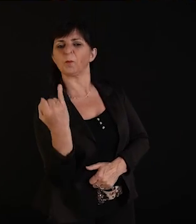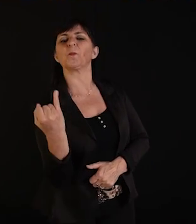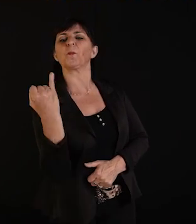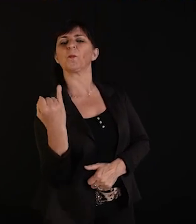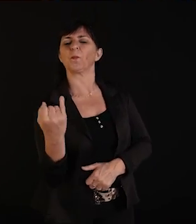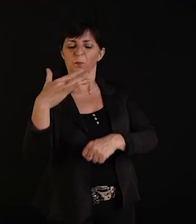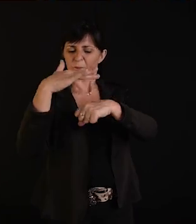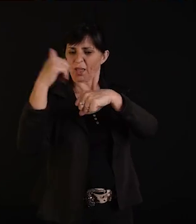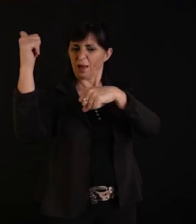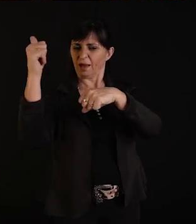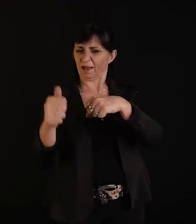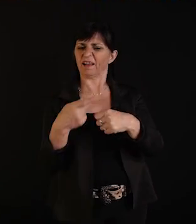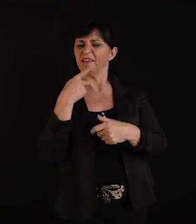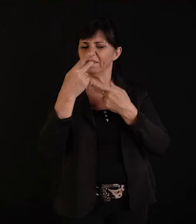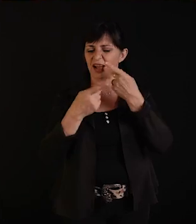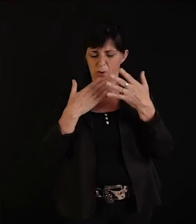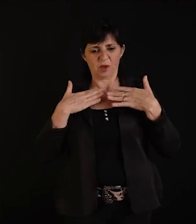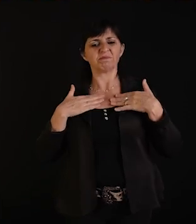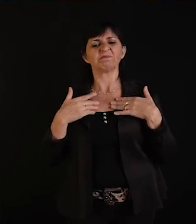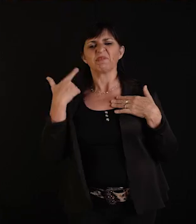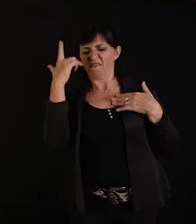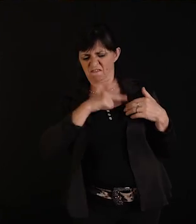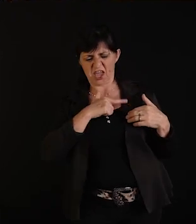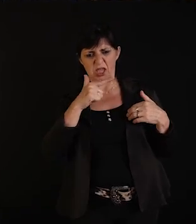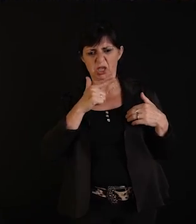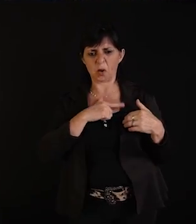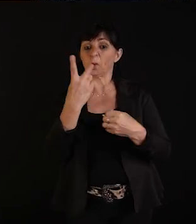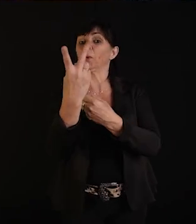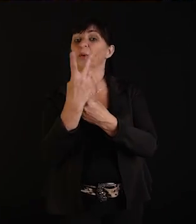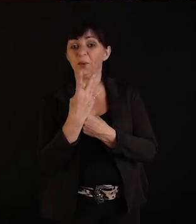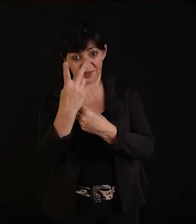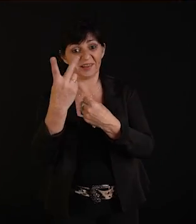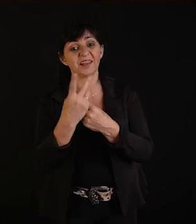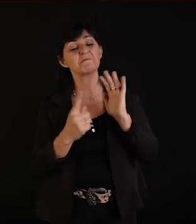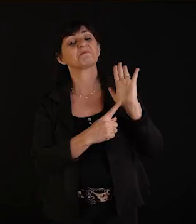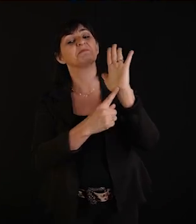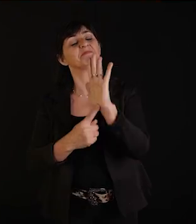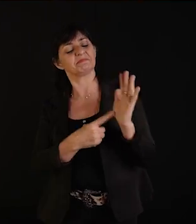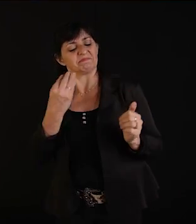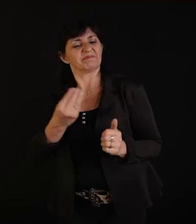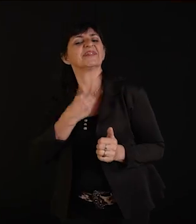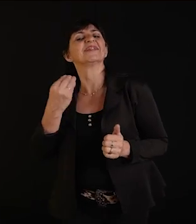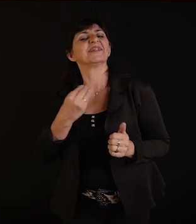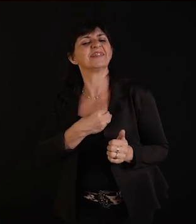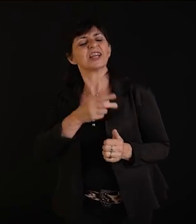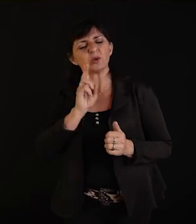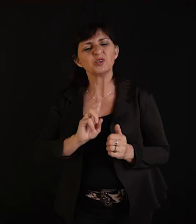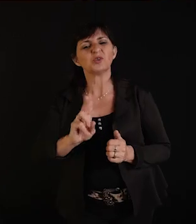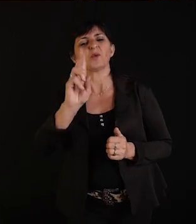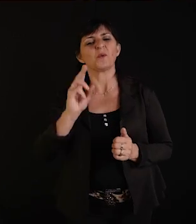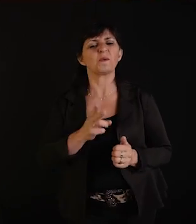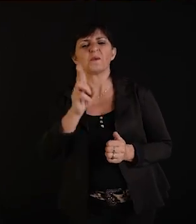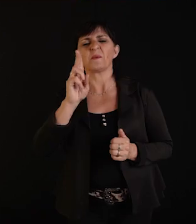apelido contrapeso. A feiura é guarda-costa de quem vai troteando a esmo. E pra que graxa